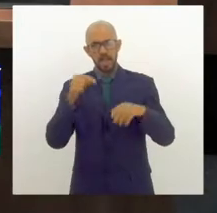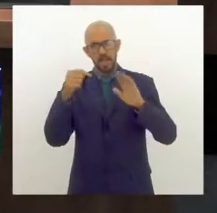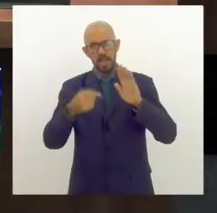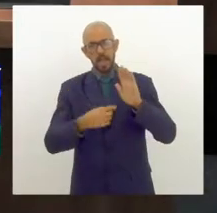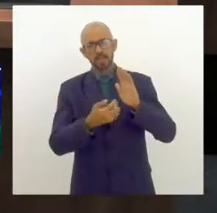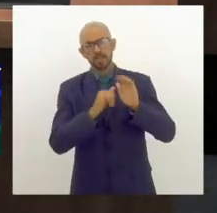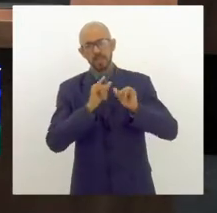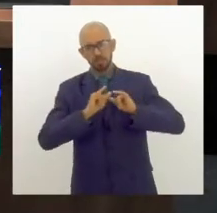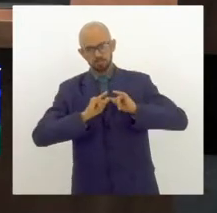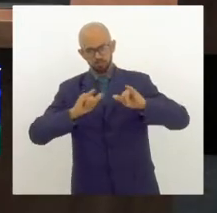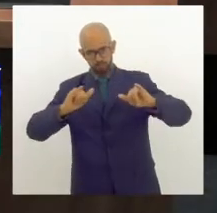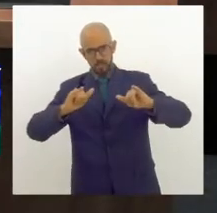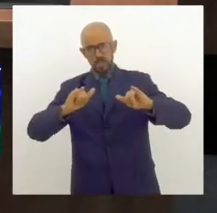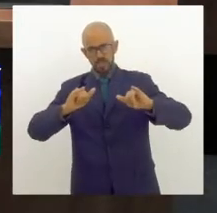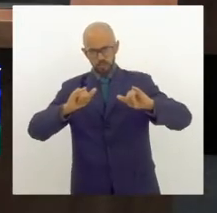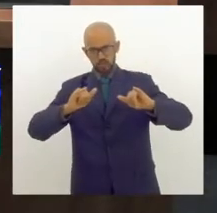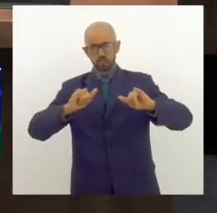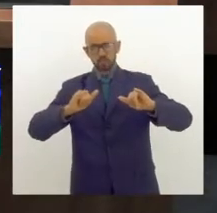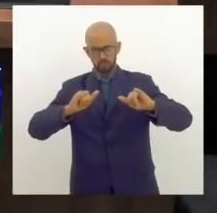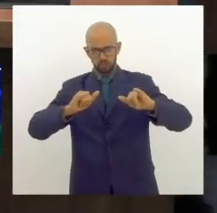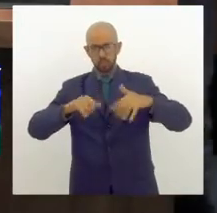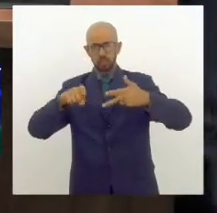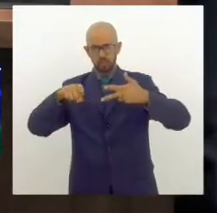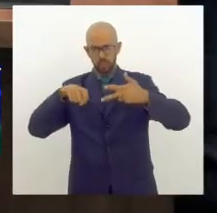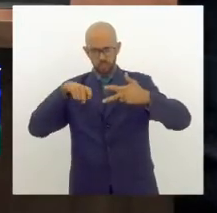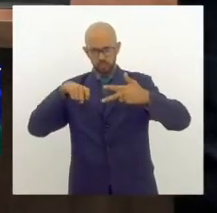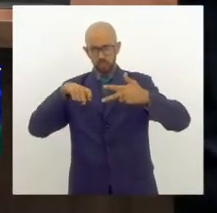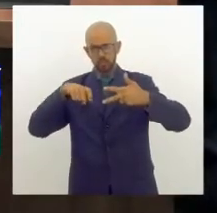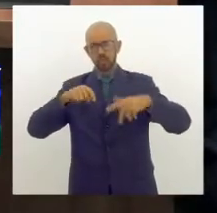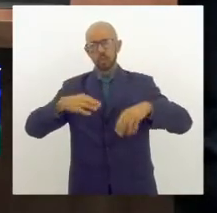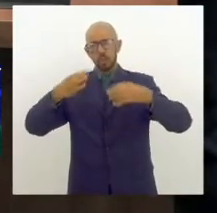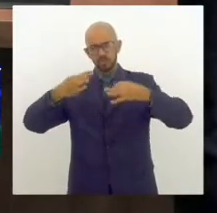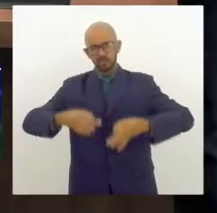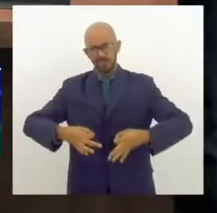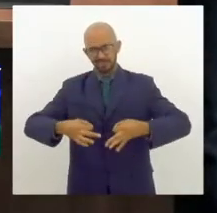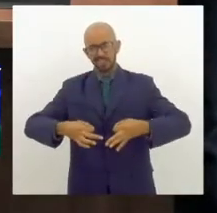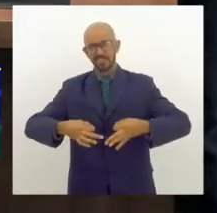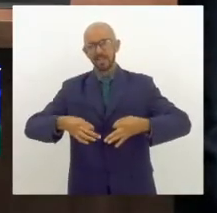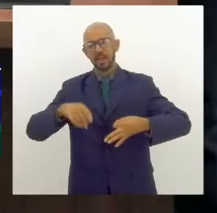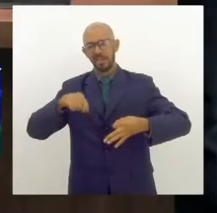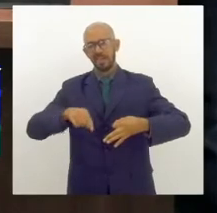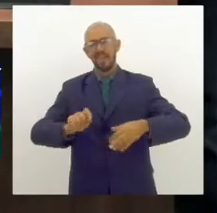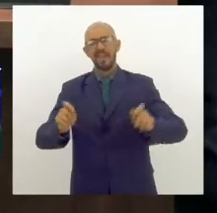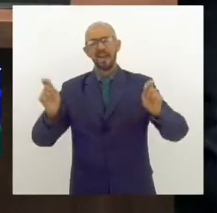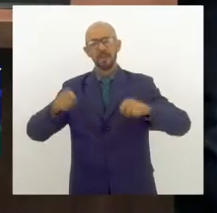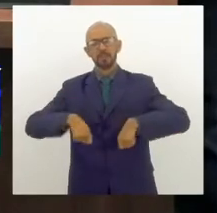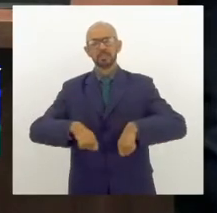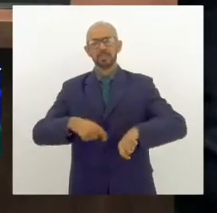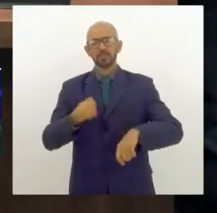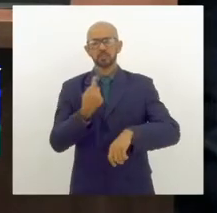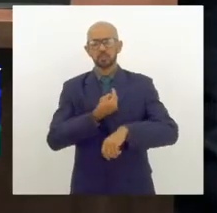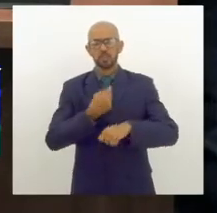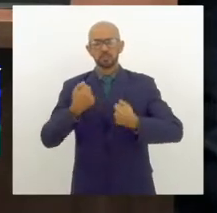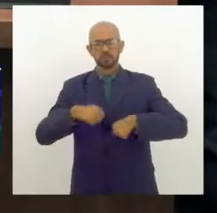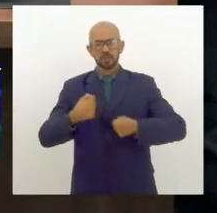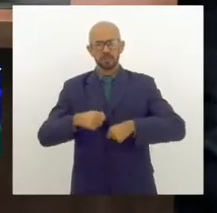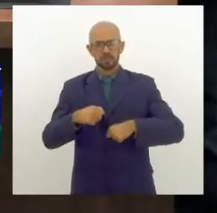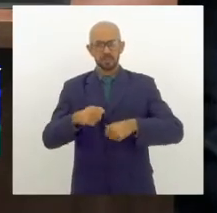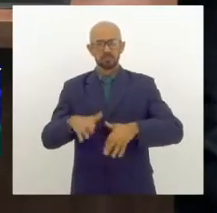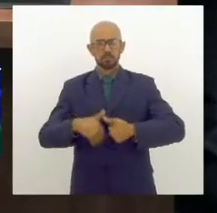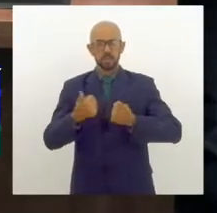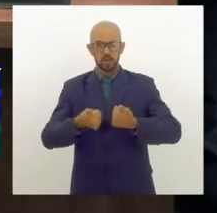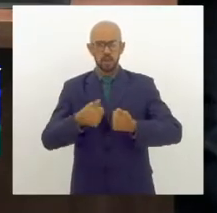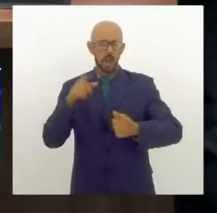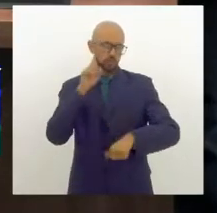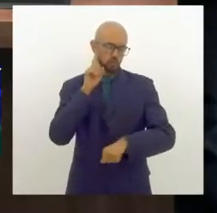Poder Executivo e, com certeza, esse é um potencial que devemos aumentar a cada dia